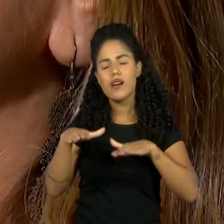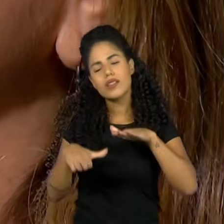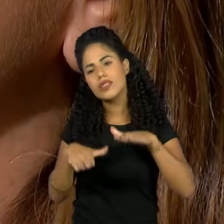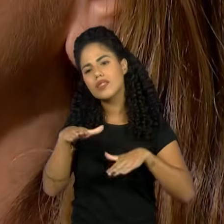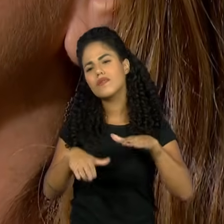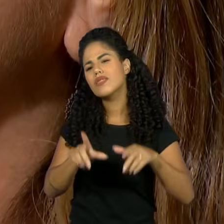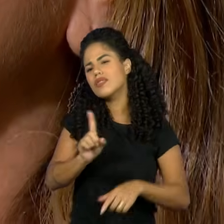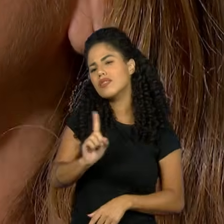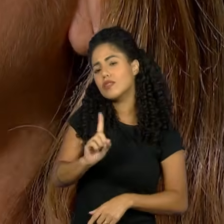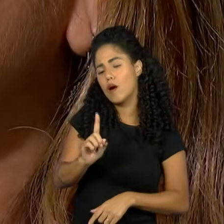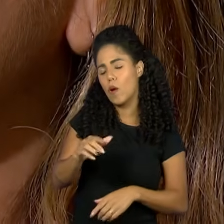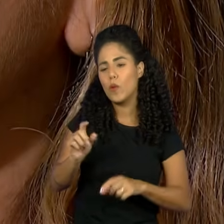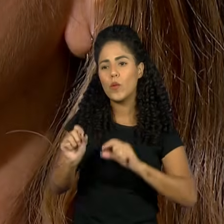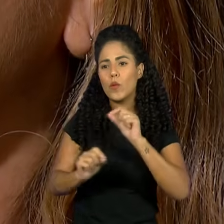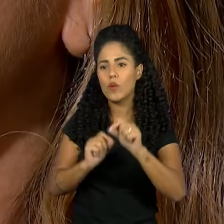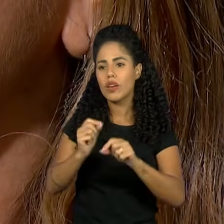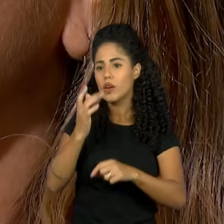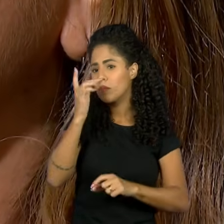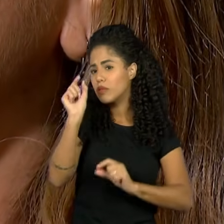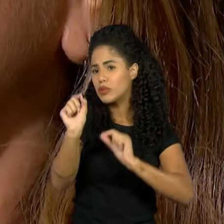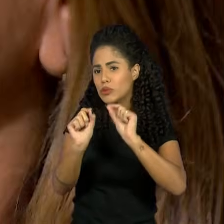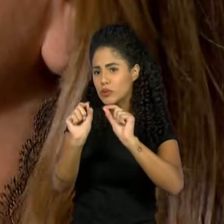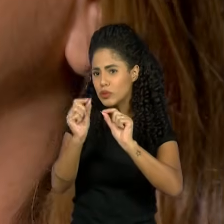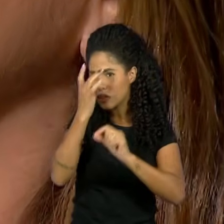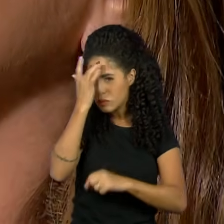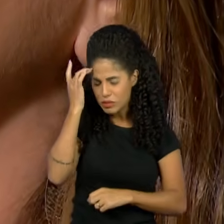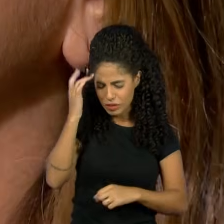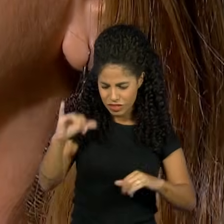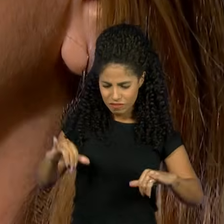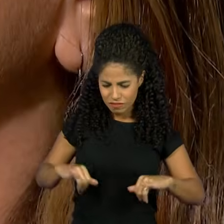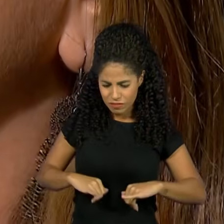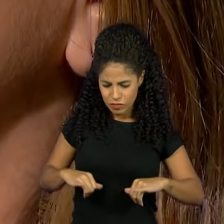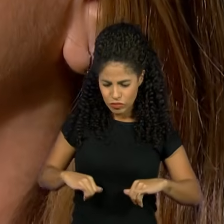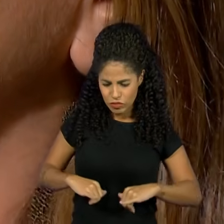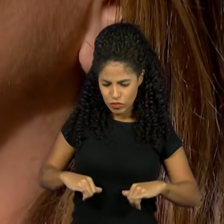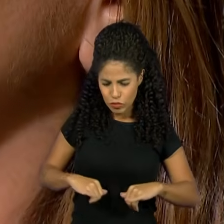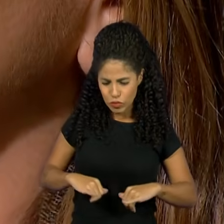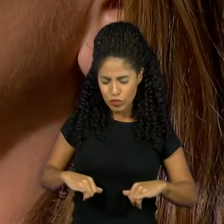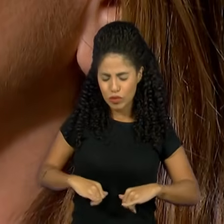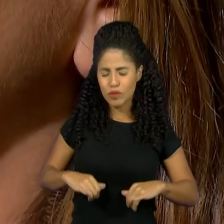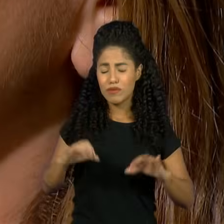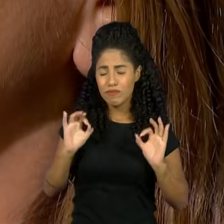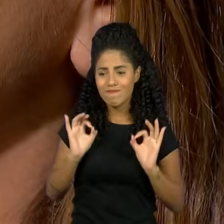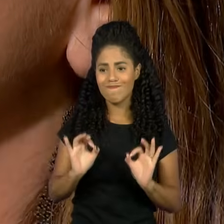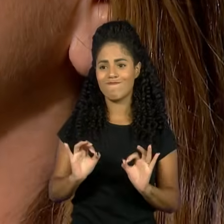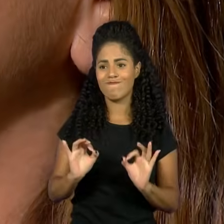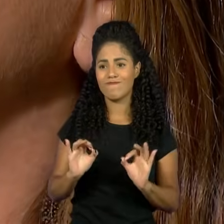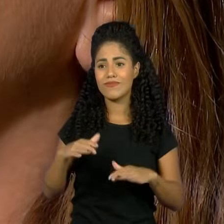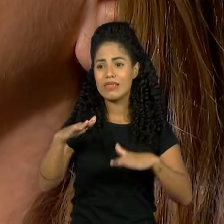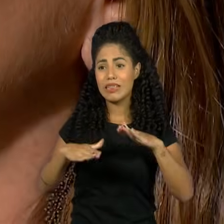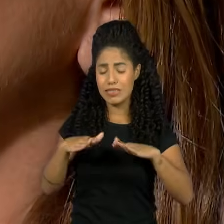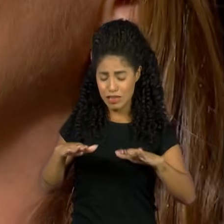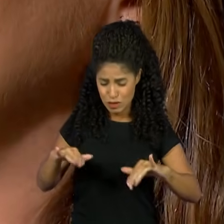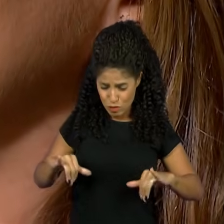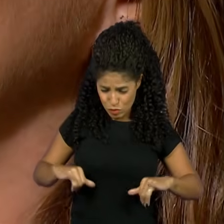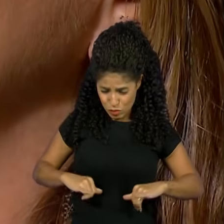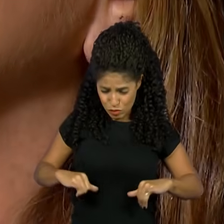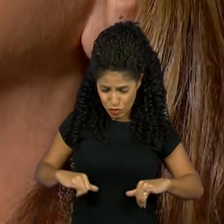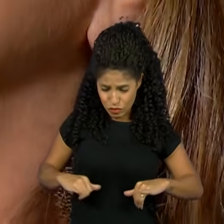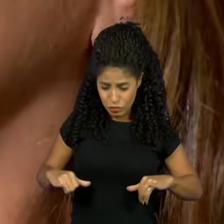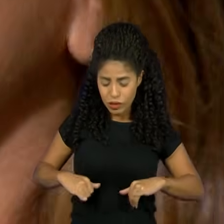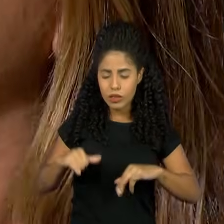um médico, mas com a presença de sofrimento. De sofrimento. Certamente. E muitas vezes um sofrimento